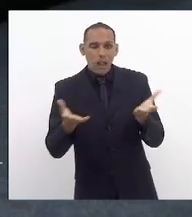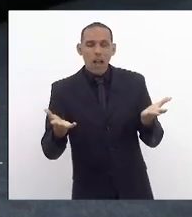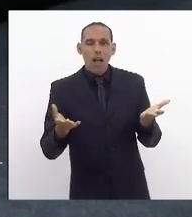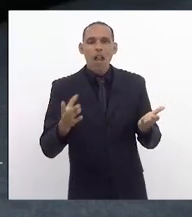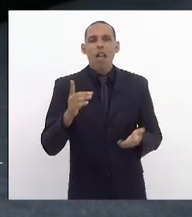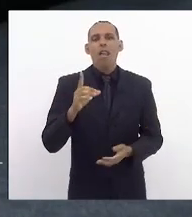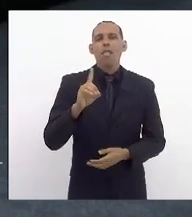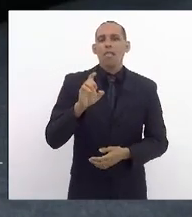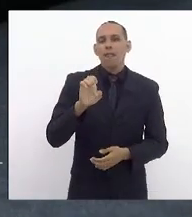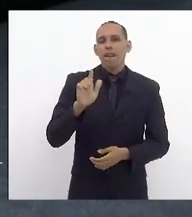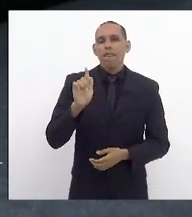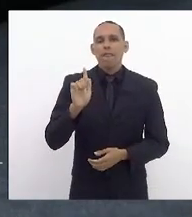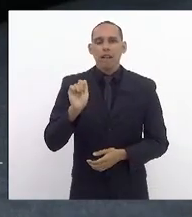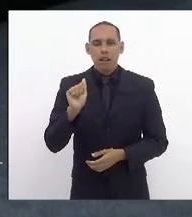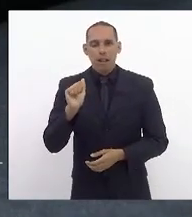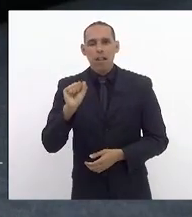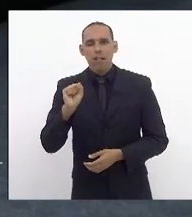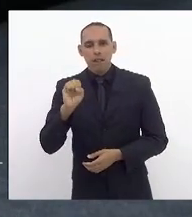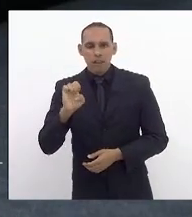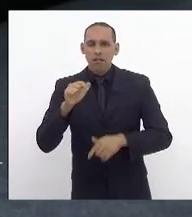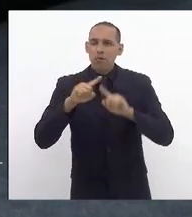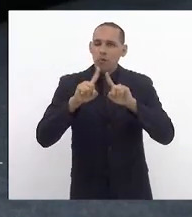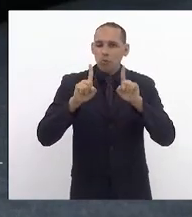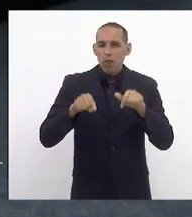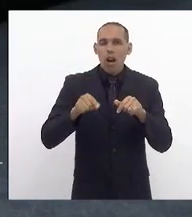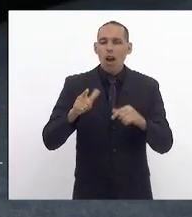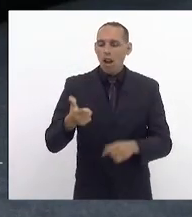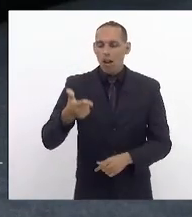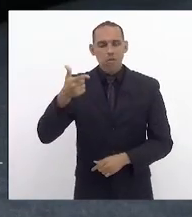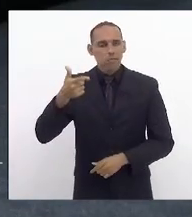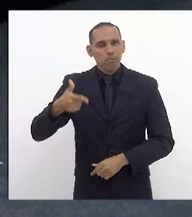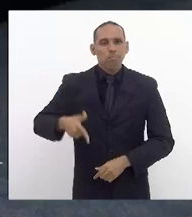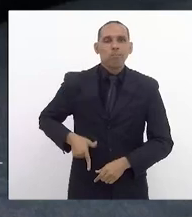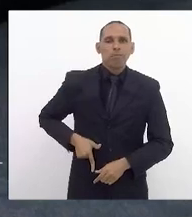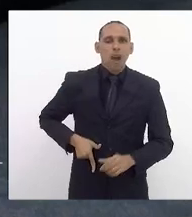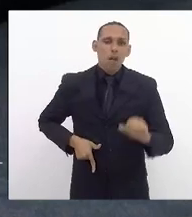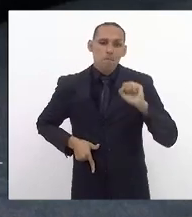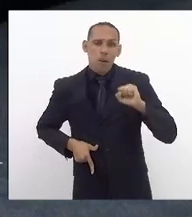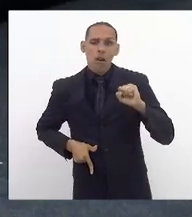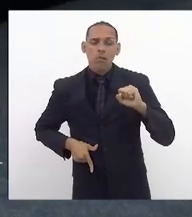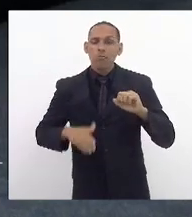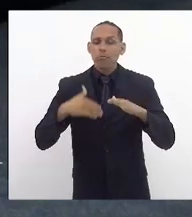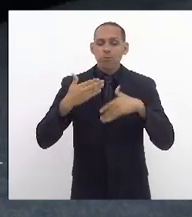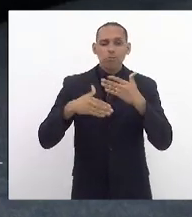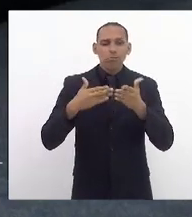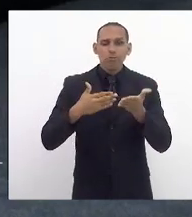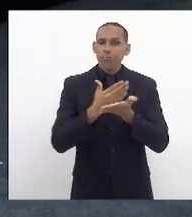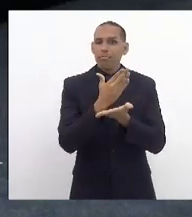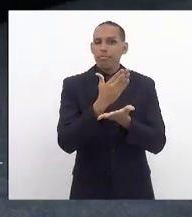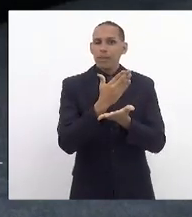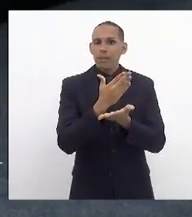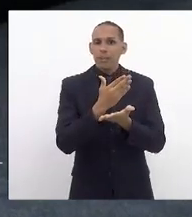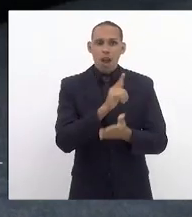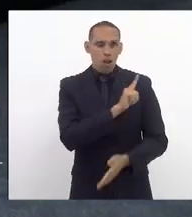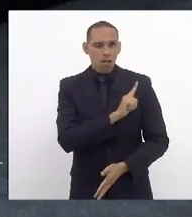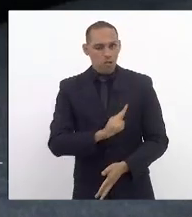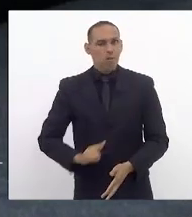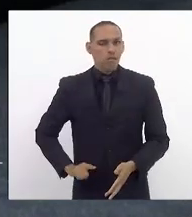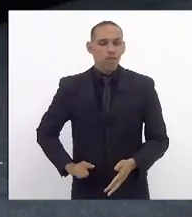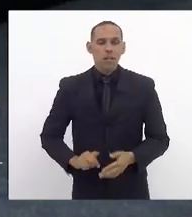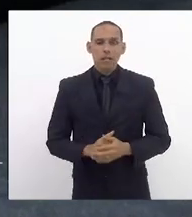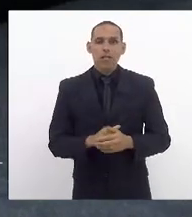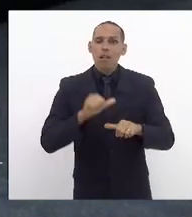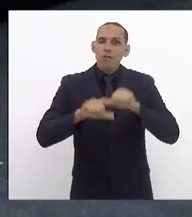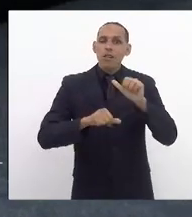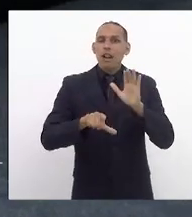de arma para os agentes do DEGASE, e que depois foi sancionada pelo governador e